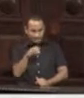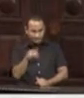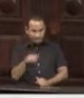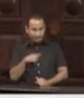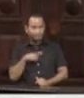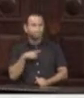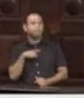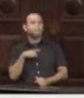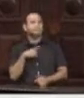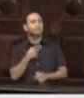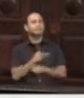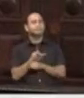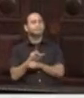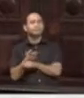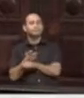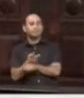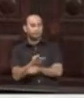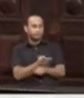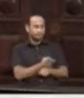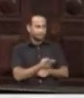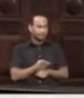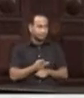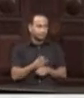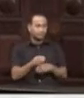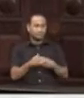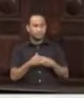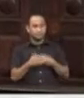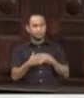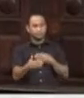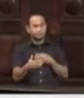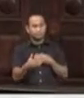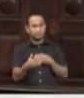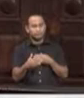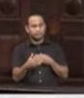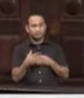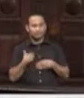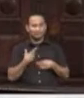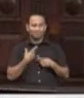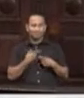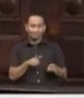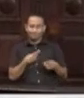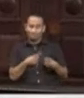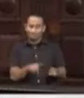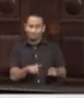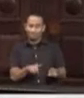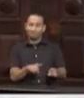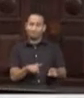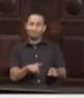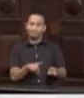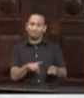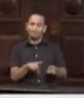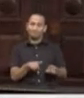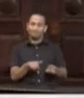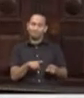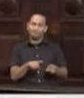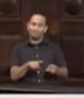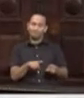pelo Tribunal Regional Eleitoral a partir de uma provocação ao Ministério Público,